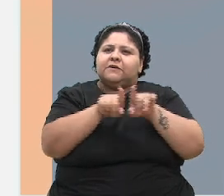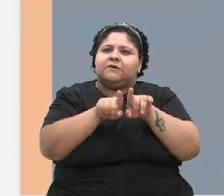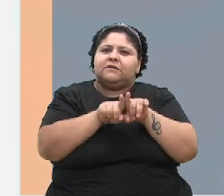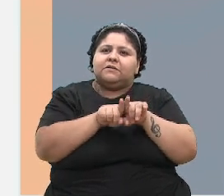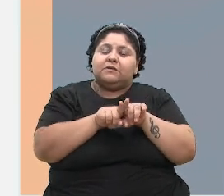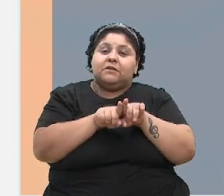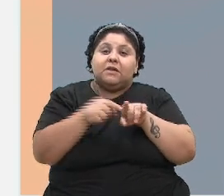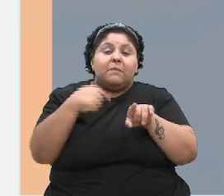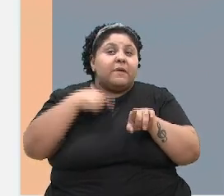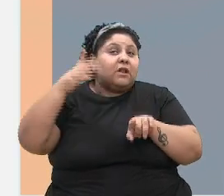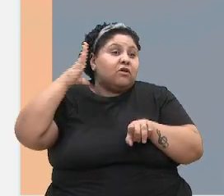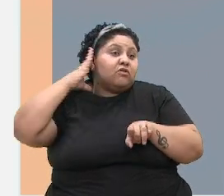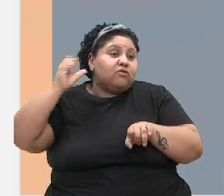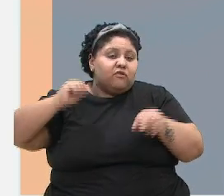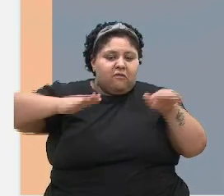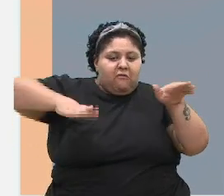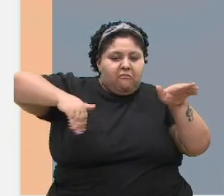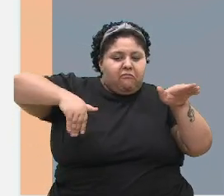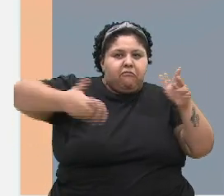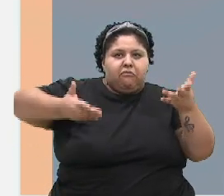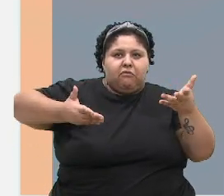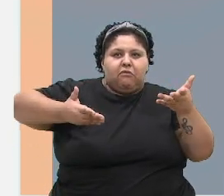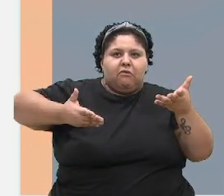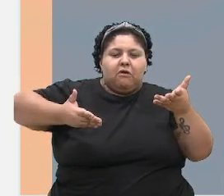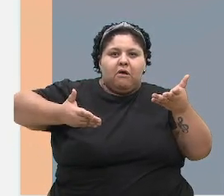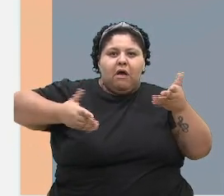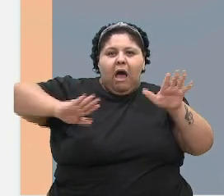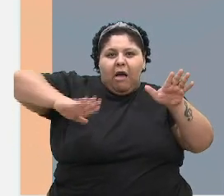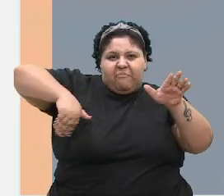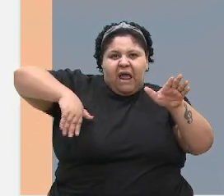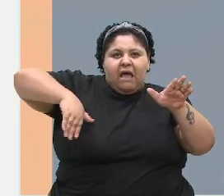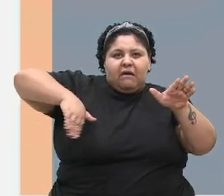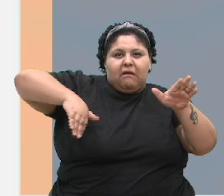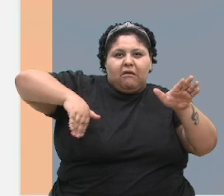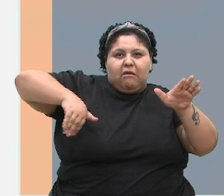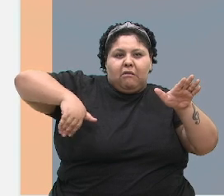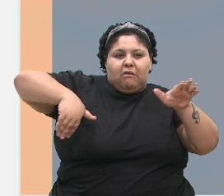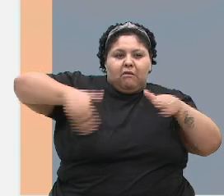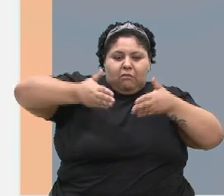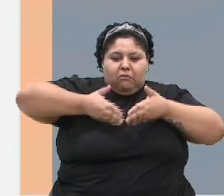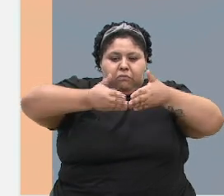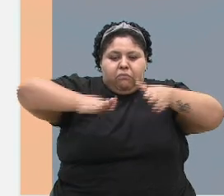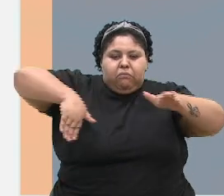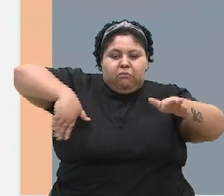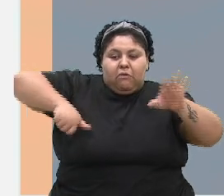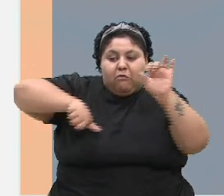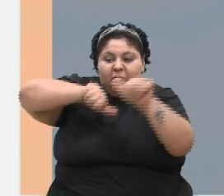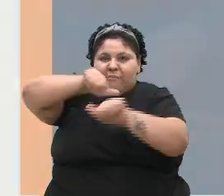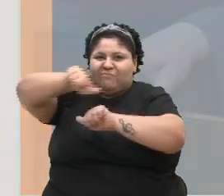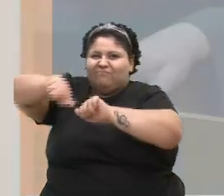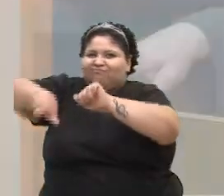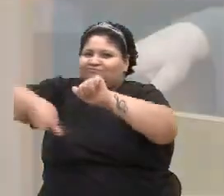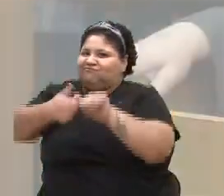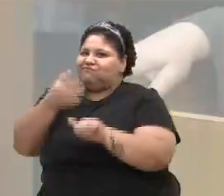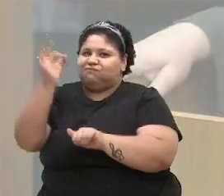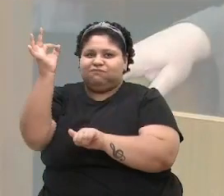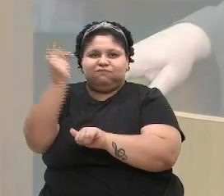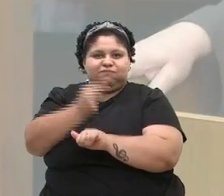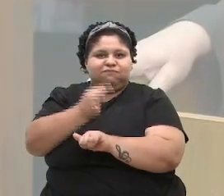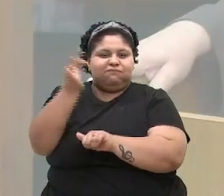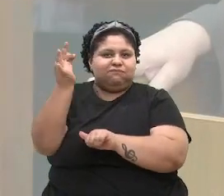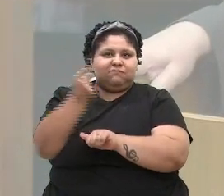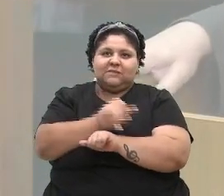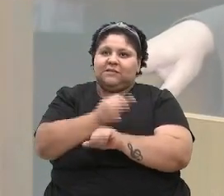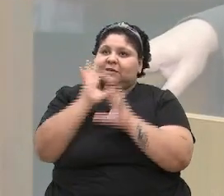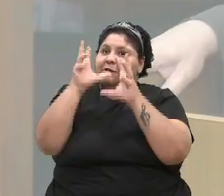E pelo que eu ouvi até agora, pessoal, o Porto de Arroio do Sal vai ser uma mudança de página fantástica